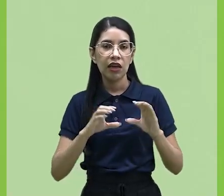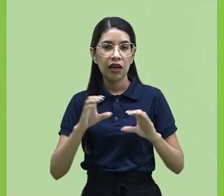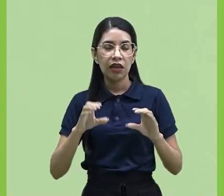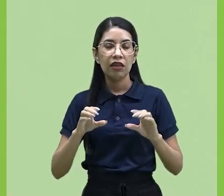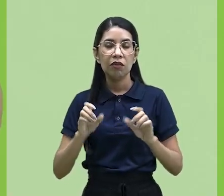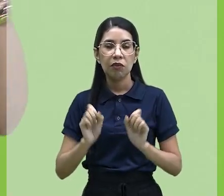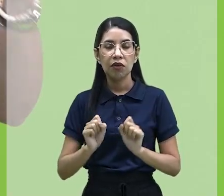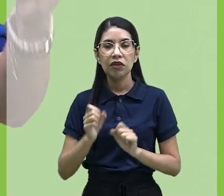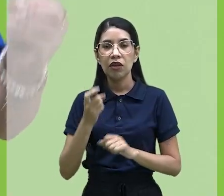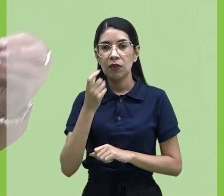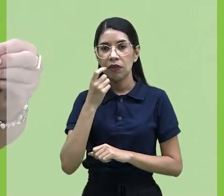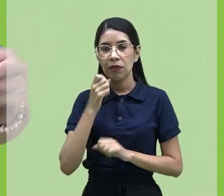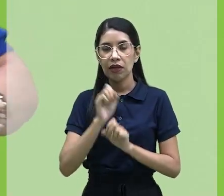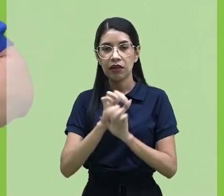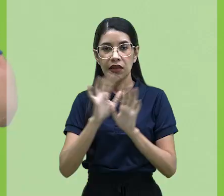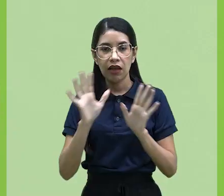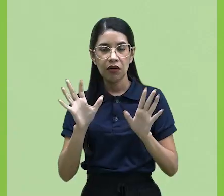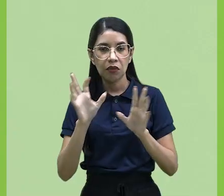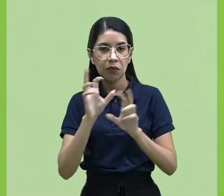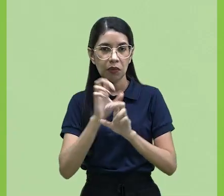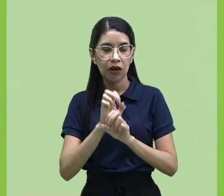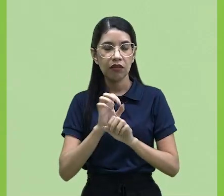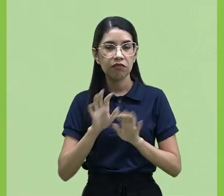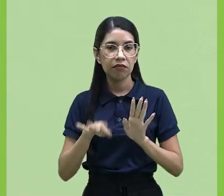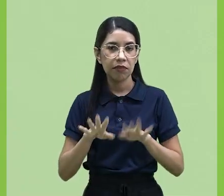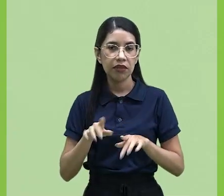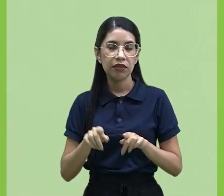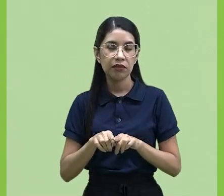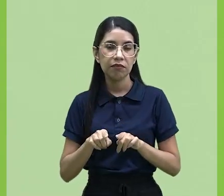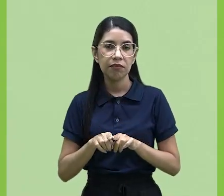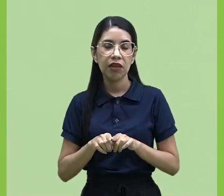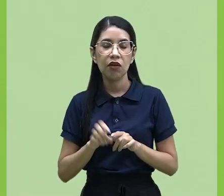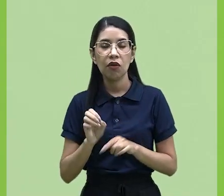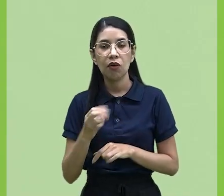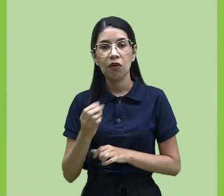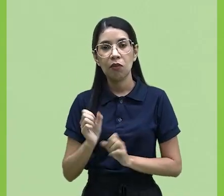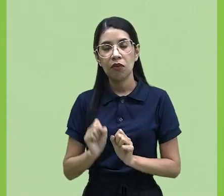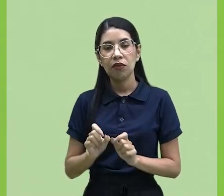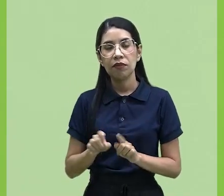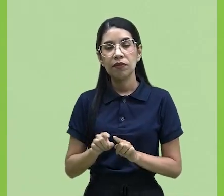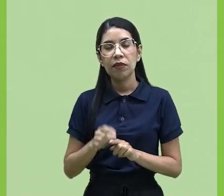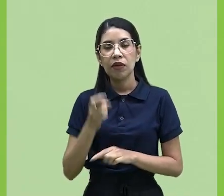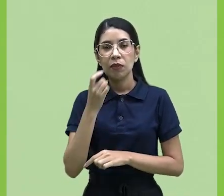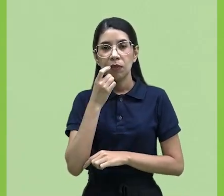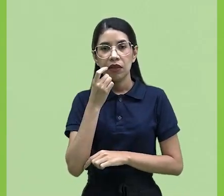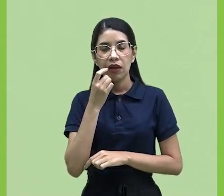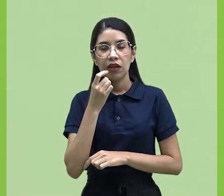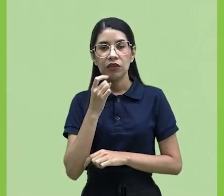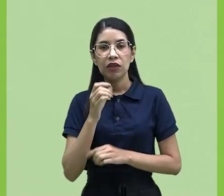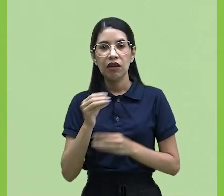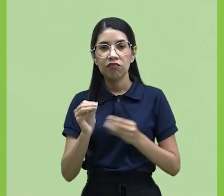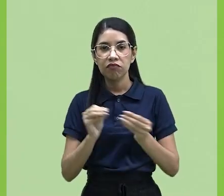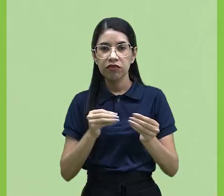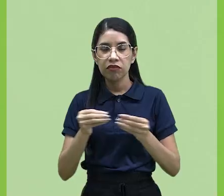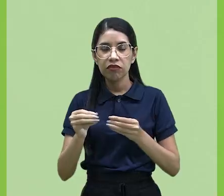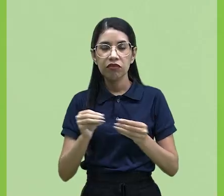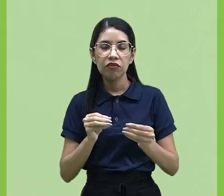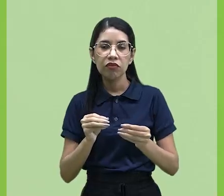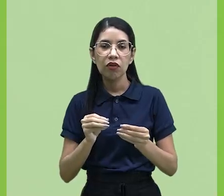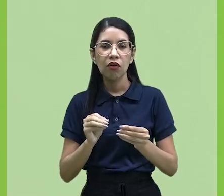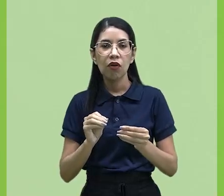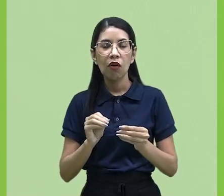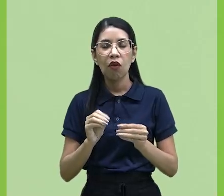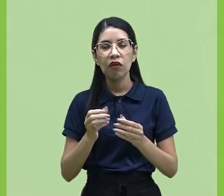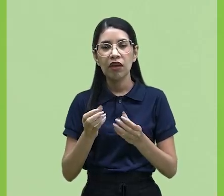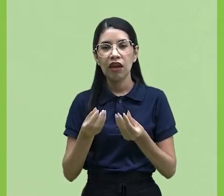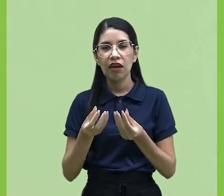um plástico mais transparente, um plástico mais opaco, ou então a gente pode ter um plástico que é mais resistente, outro que